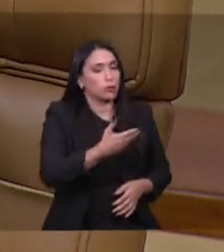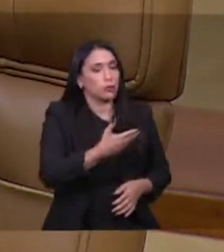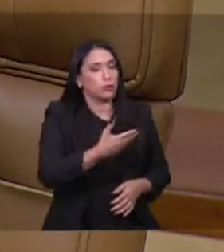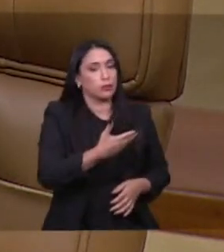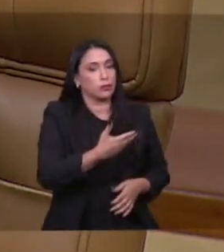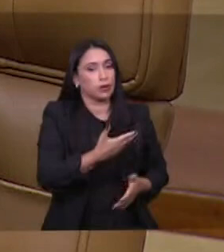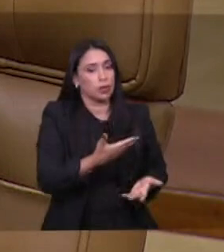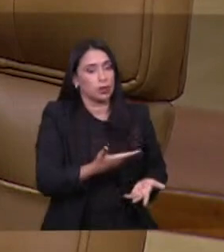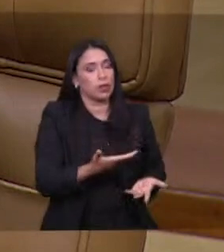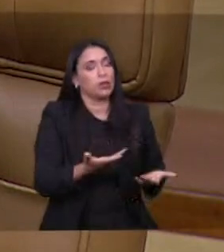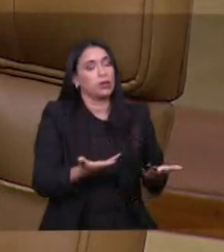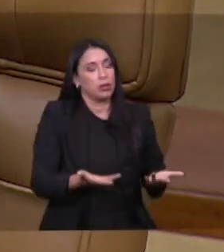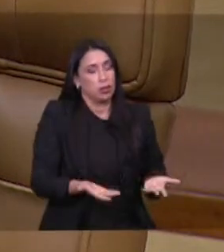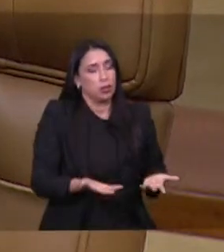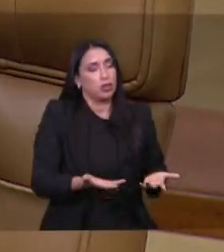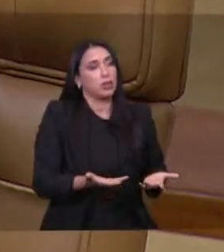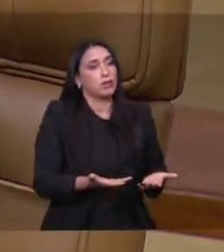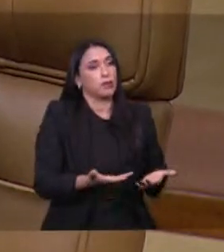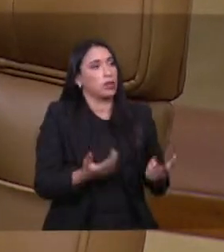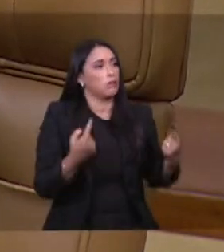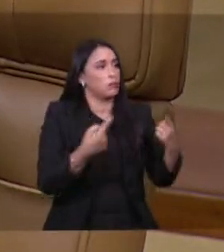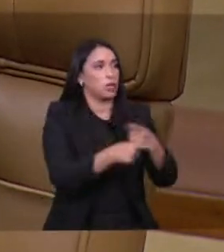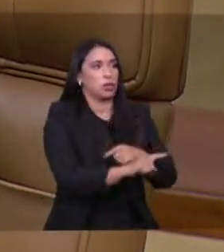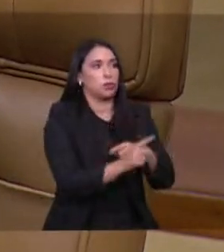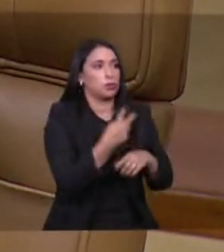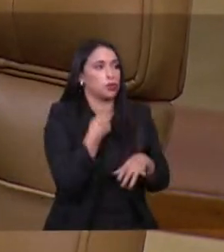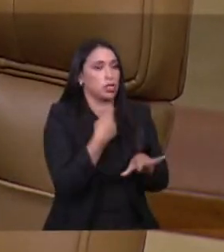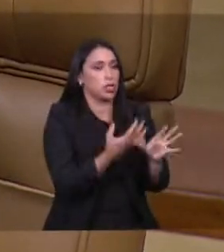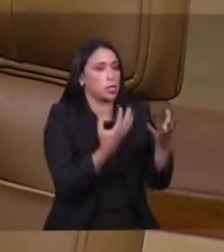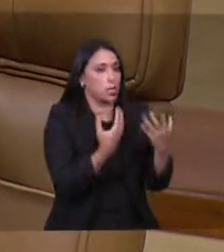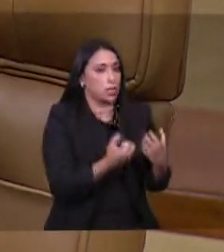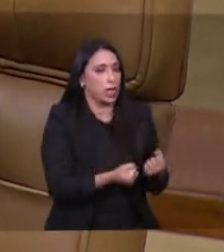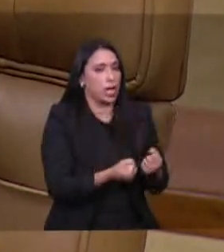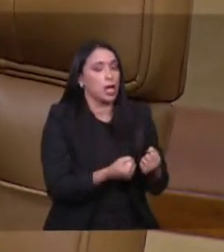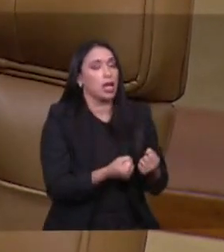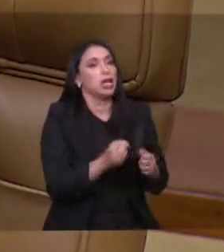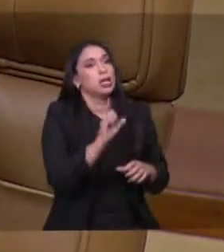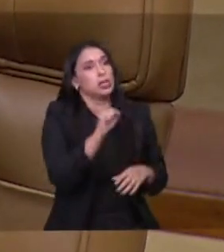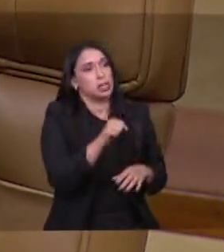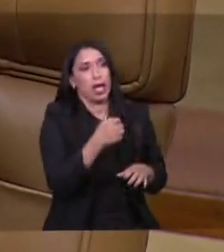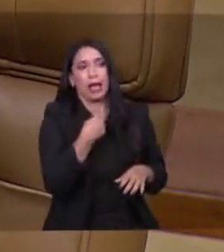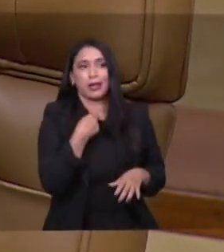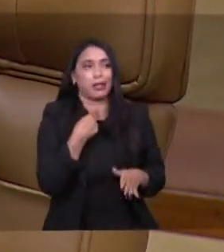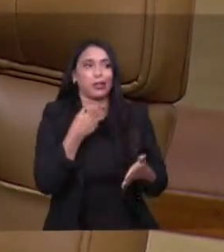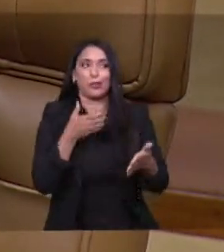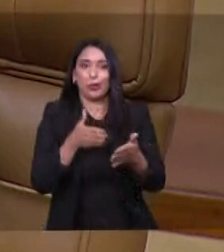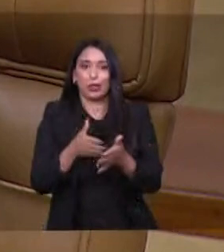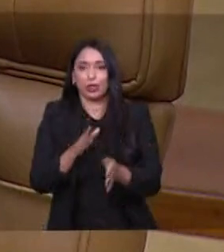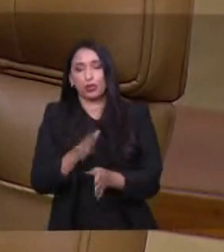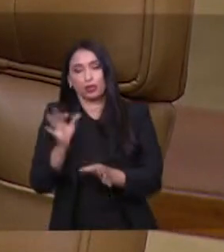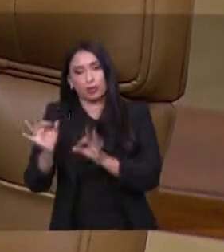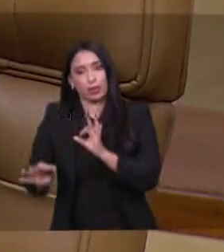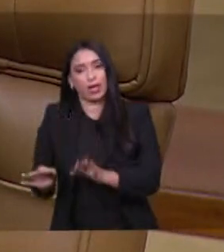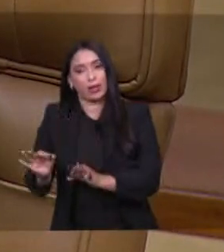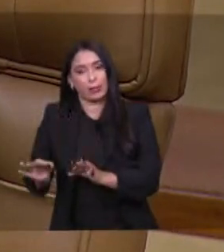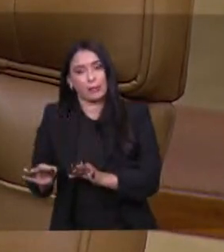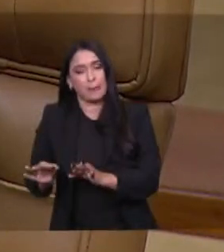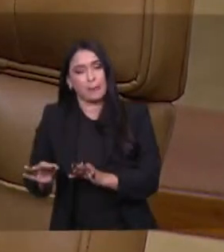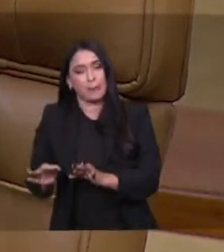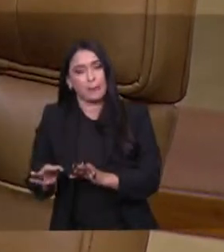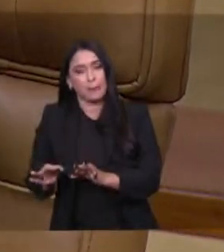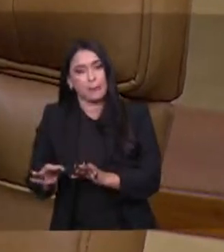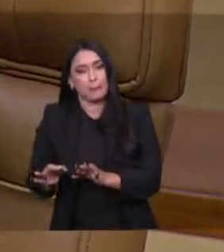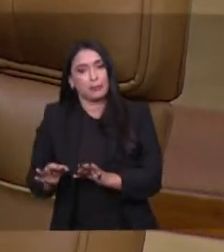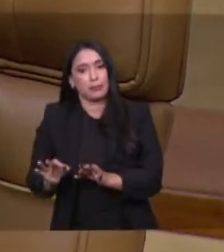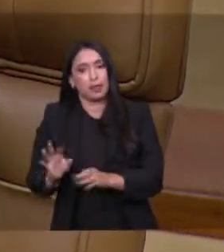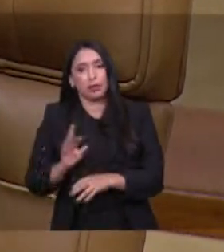a realização de uma prova que foi declarada inadmissível, aí sim ele fica impedido de julgar. Não seria um